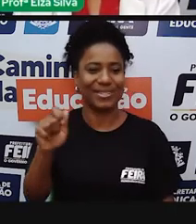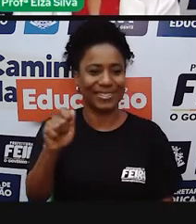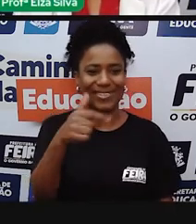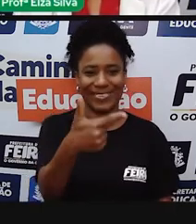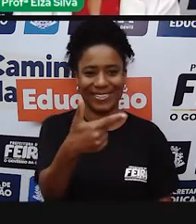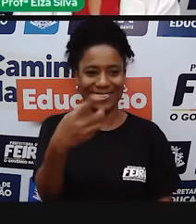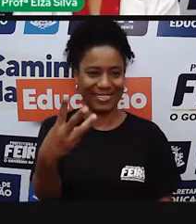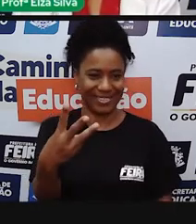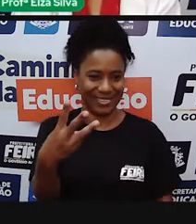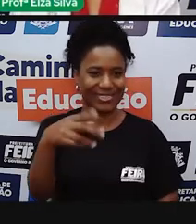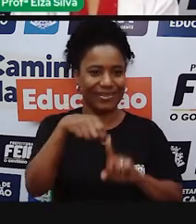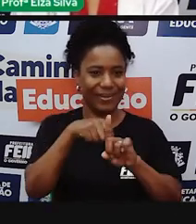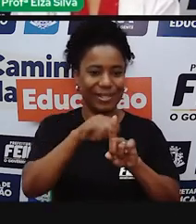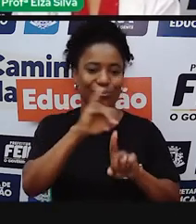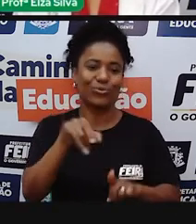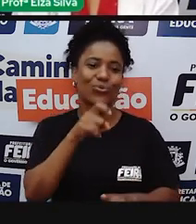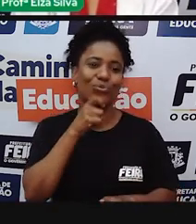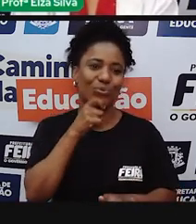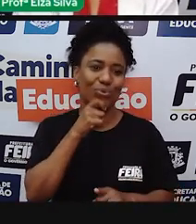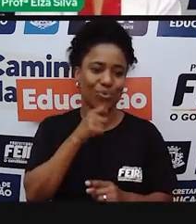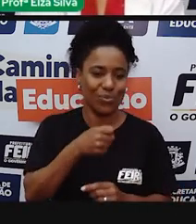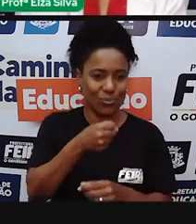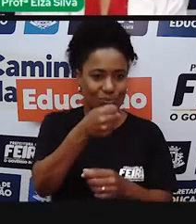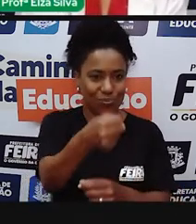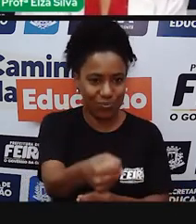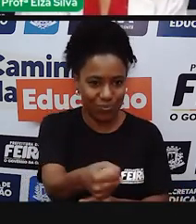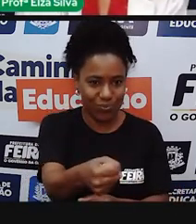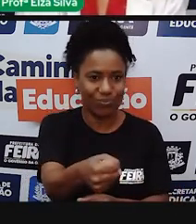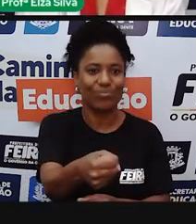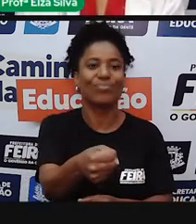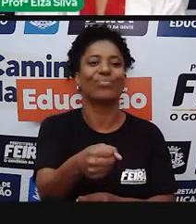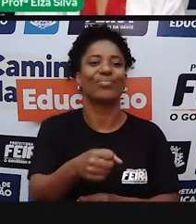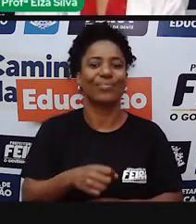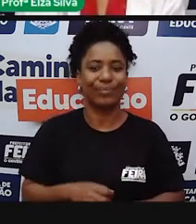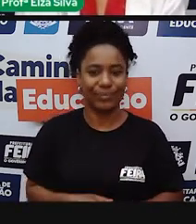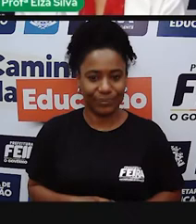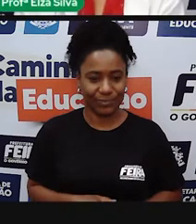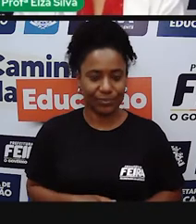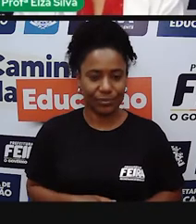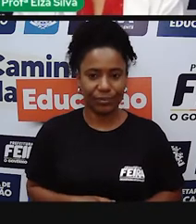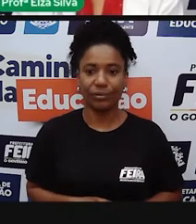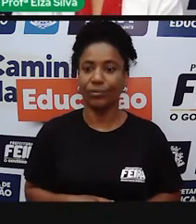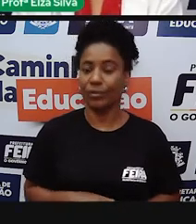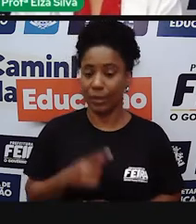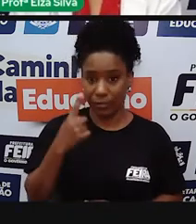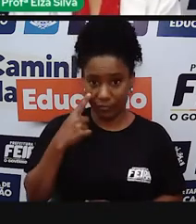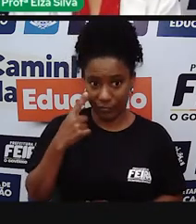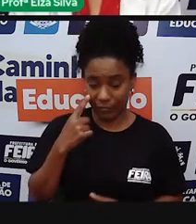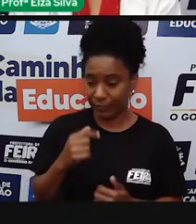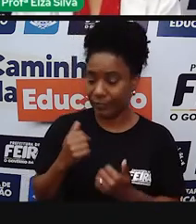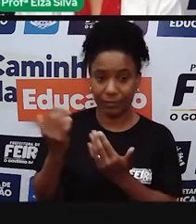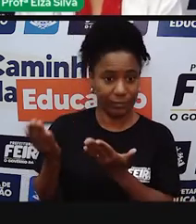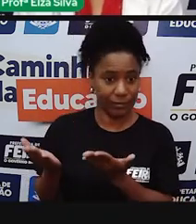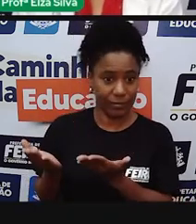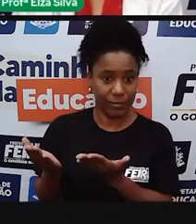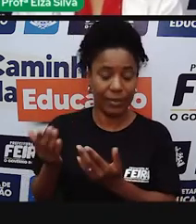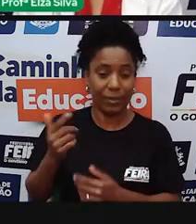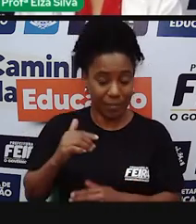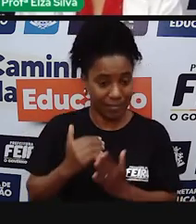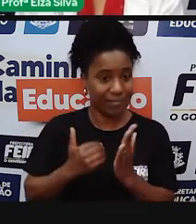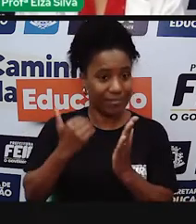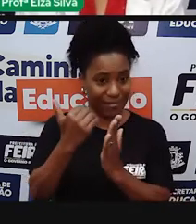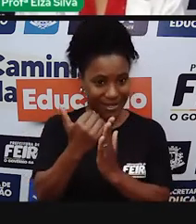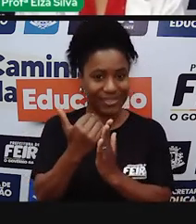julho. Ao lado, vocês podem visualizar os Olympic Medals, as